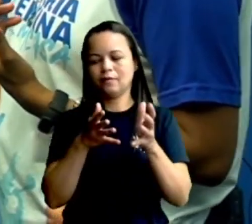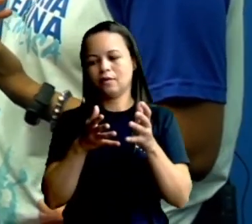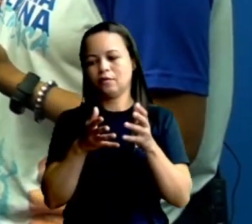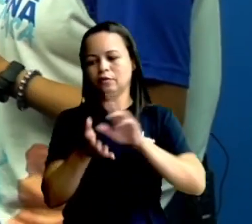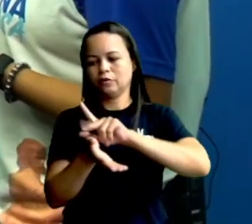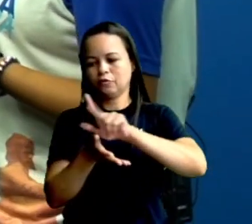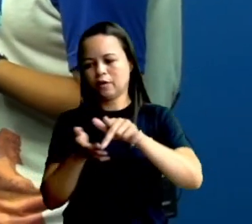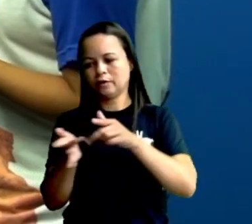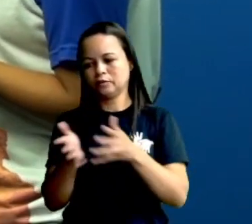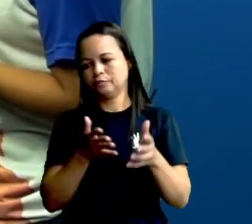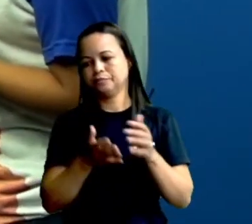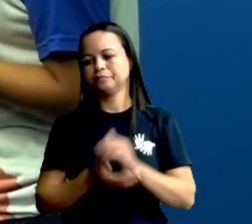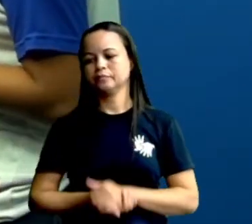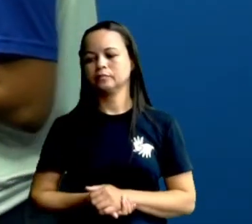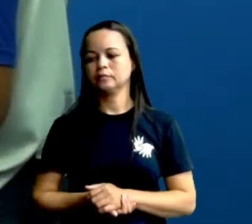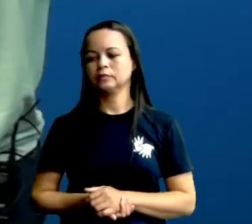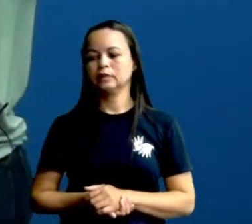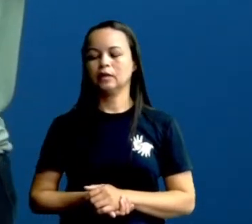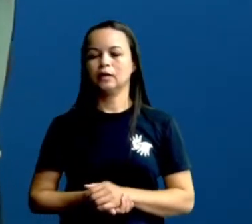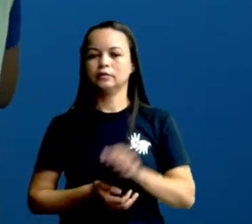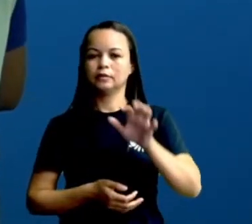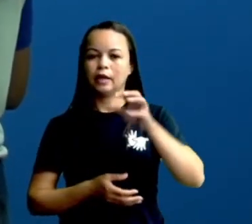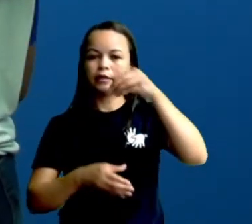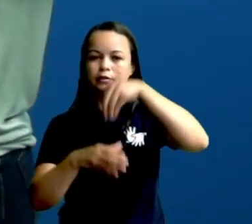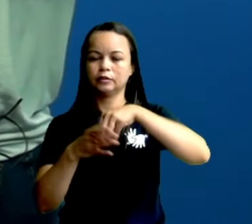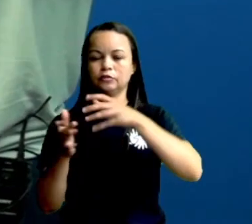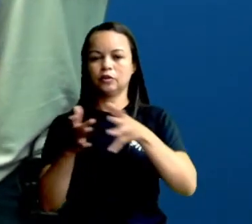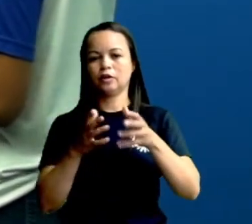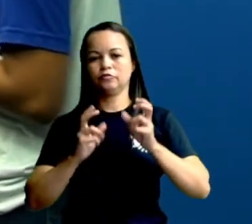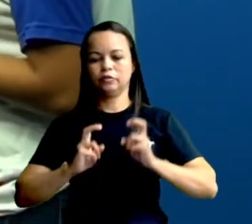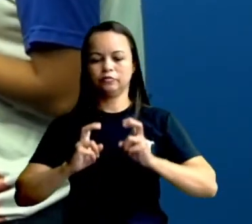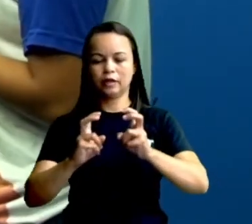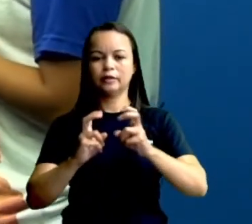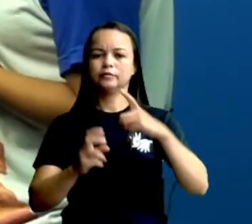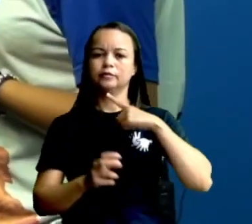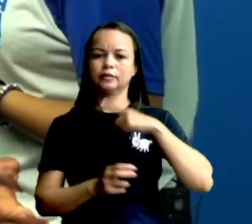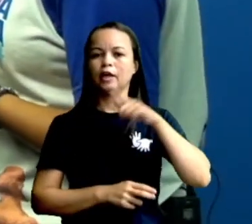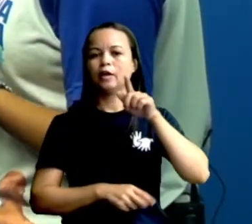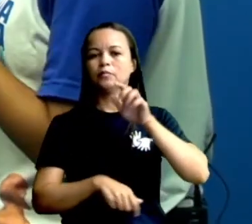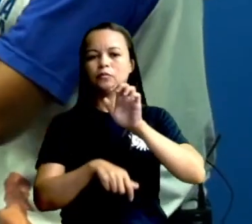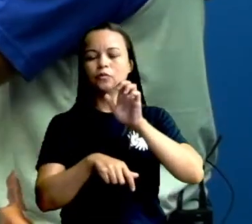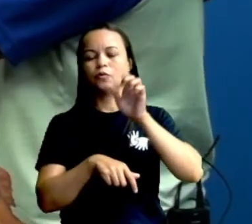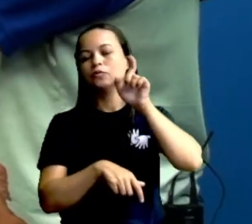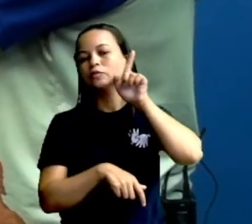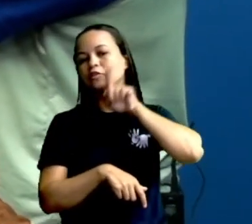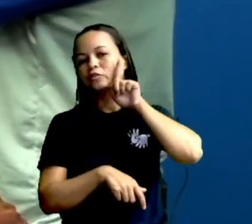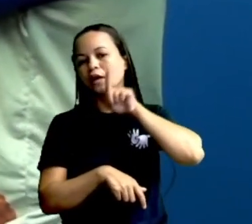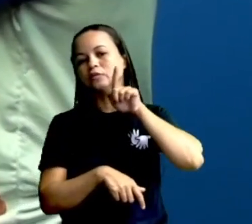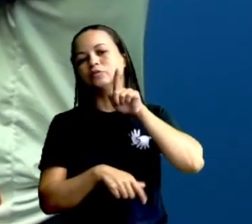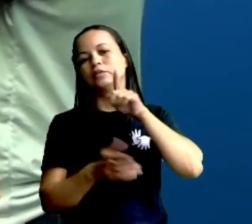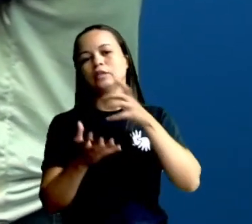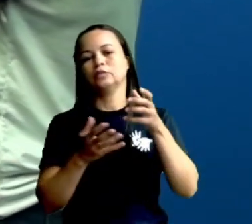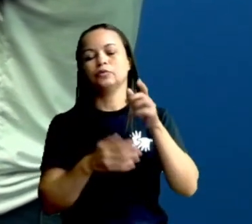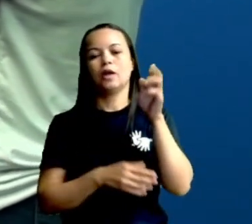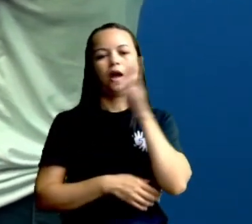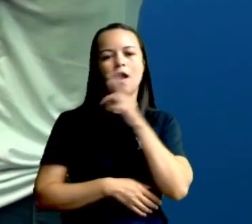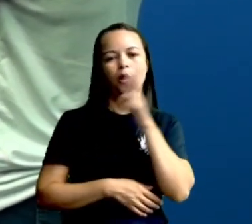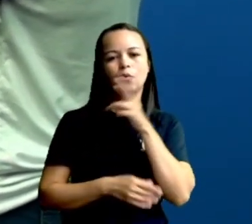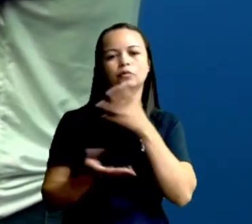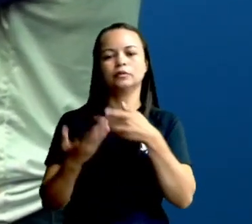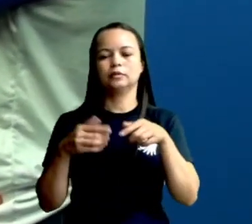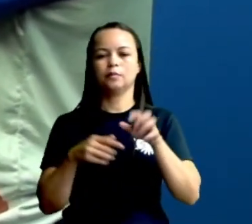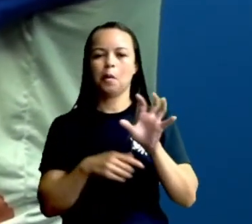os países que mais utilizam as vias férreas, né, temos aí os Estados Unidos e a Rússia, uma parte da Europa